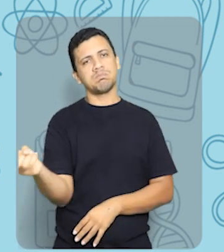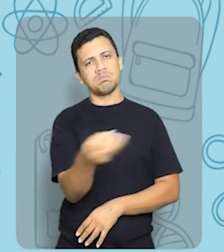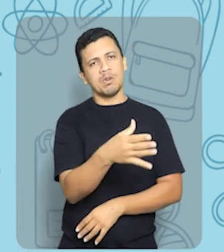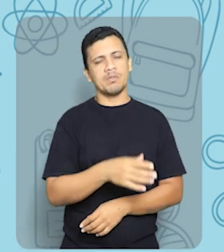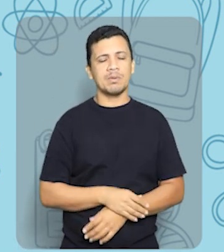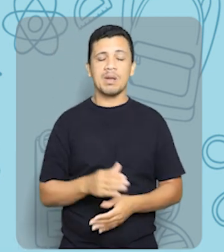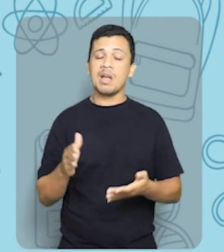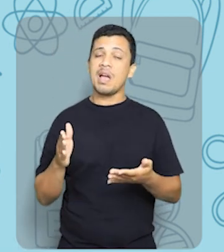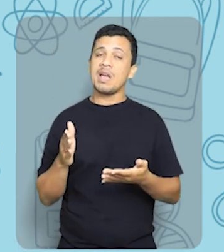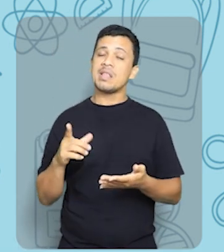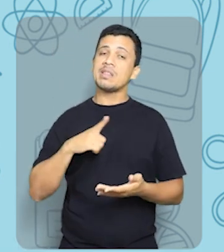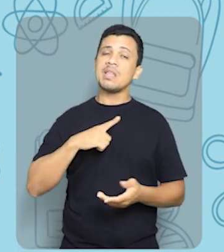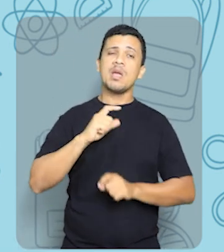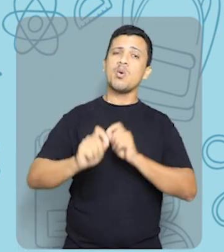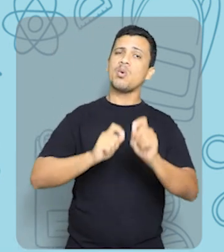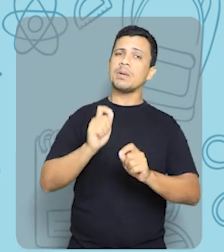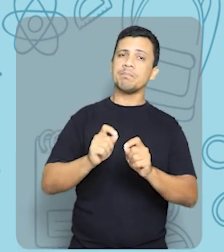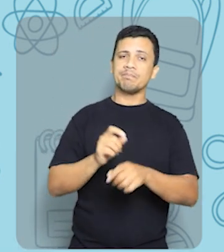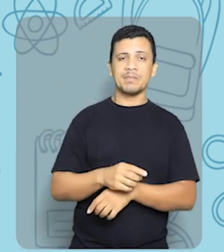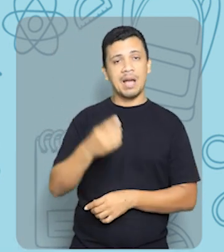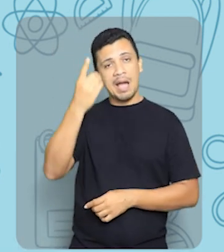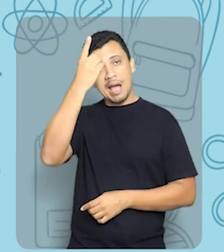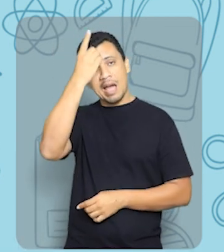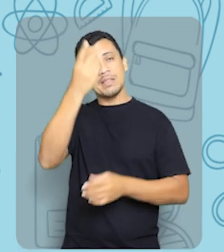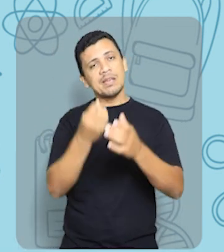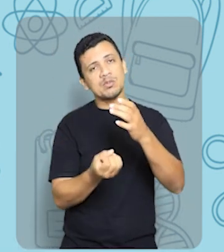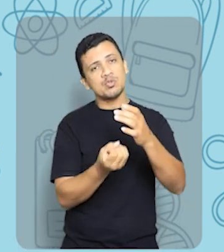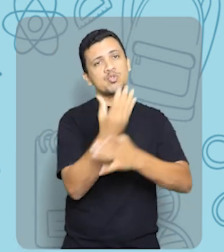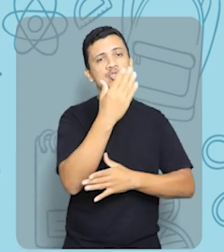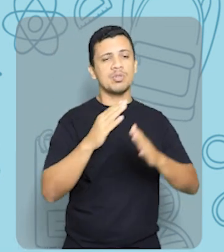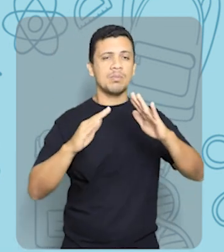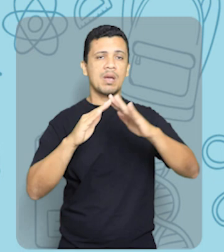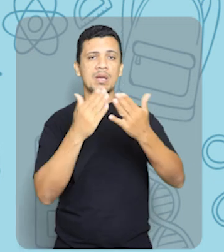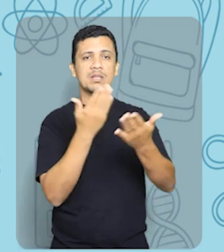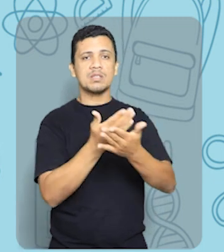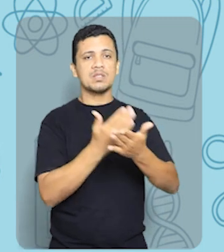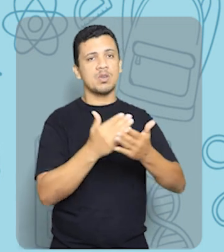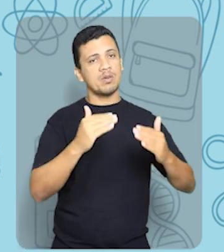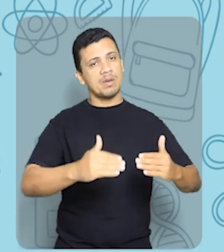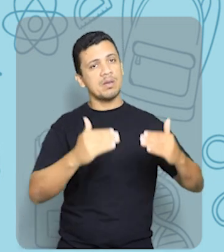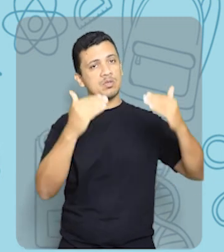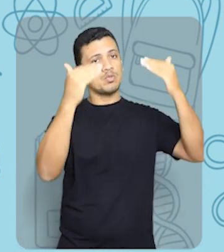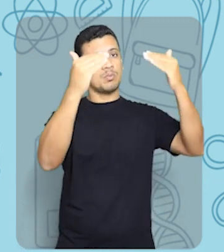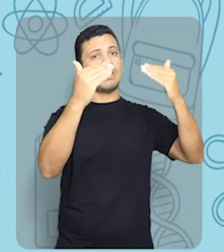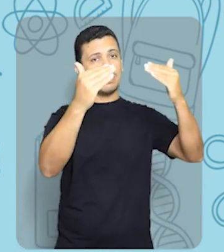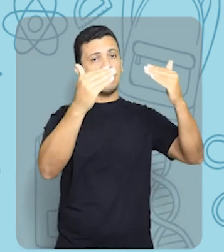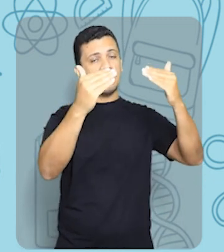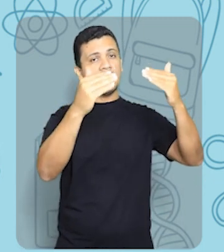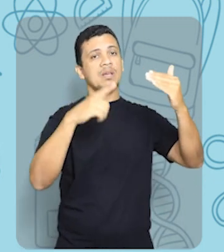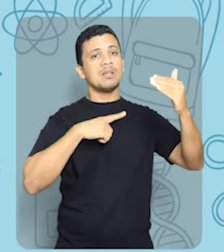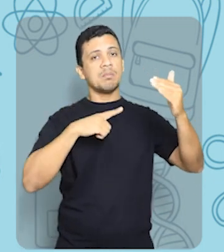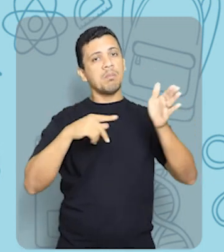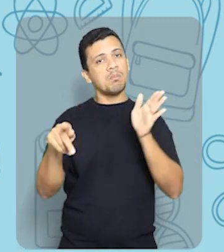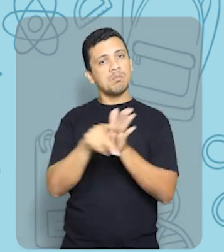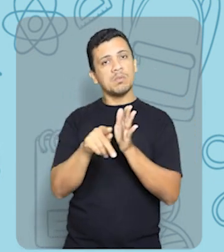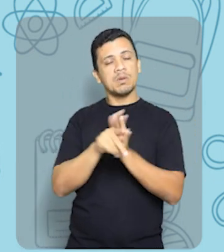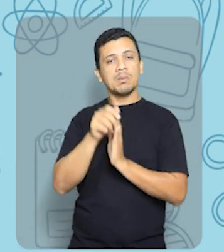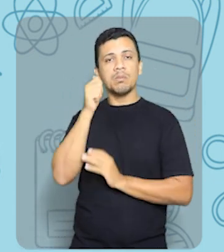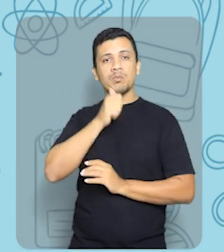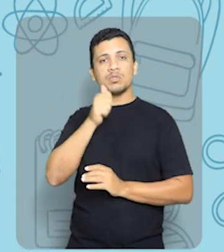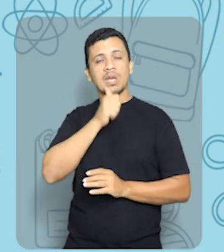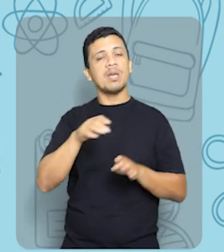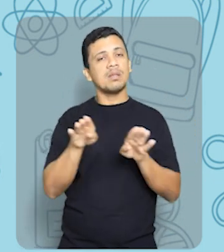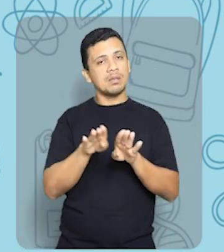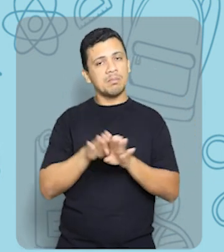Alguns de seus feitos foram a ideia da criação de escolas superiores de educação doméstica e agrícola